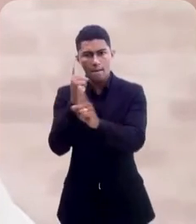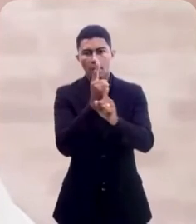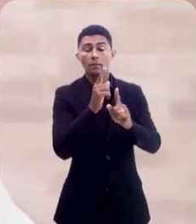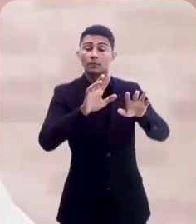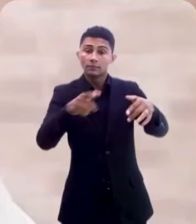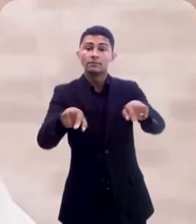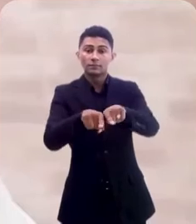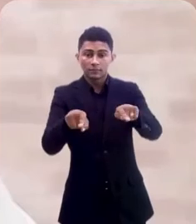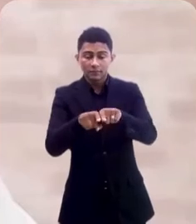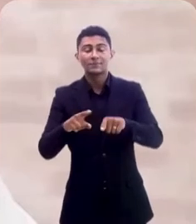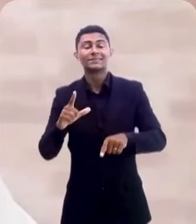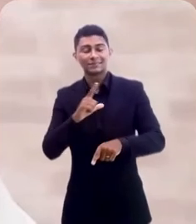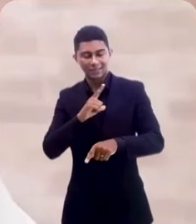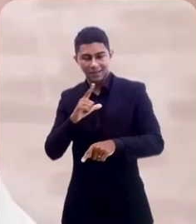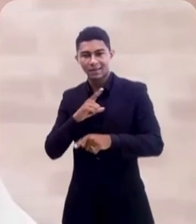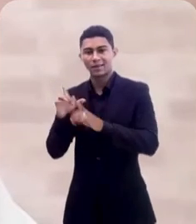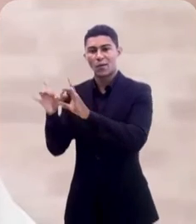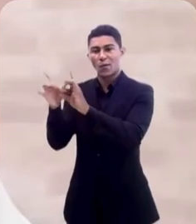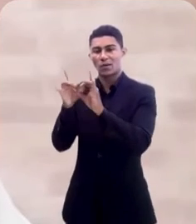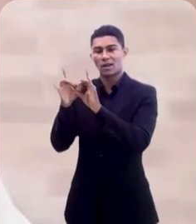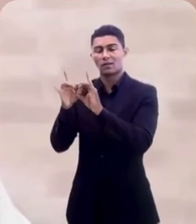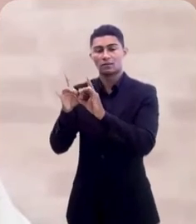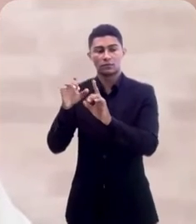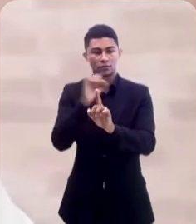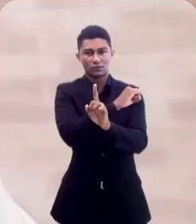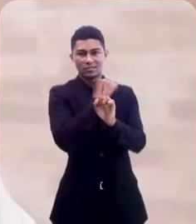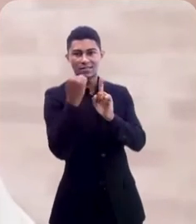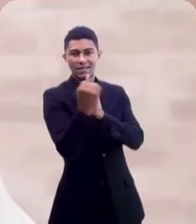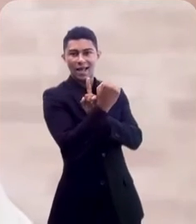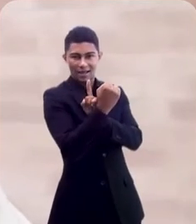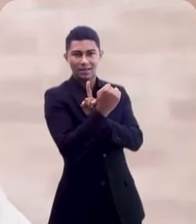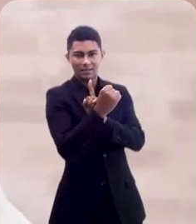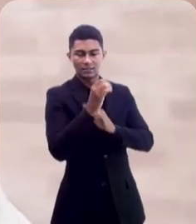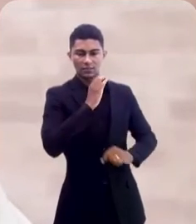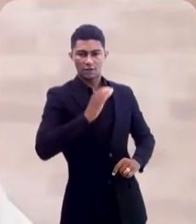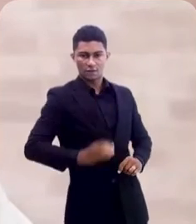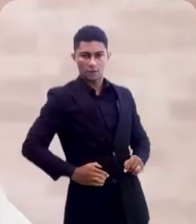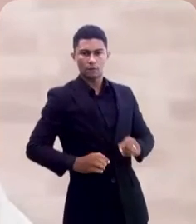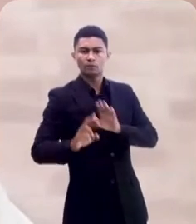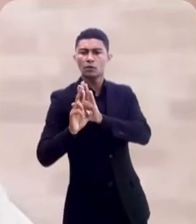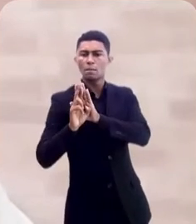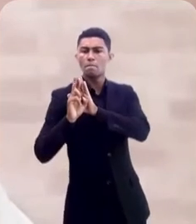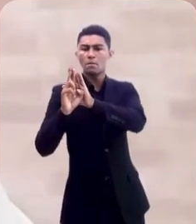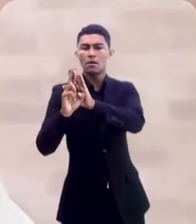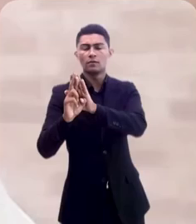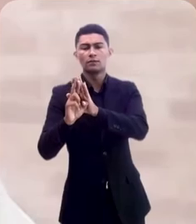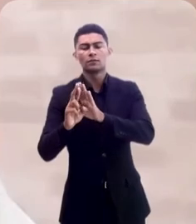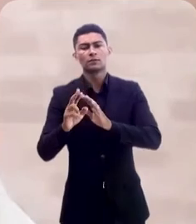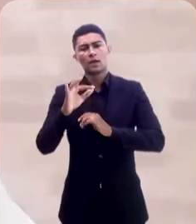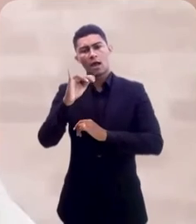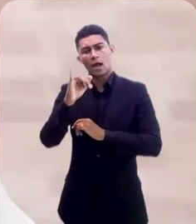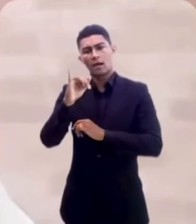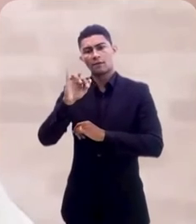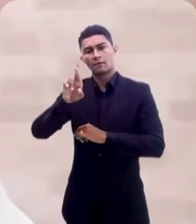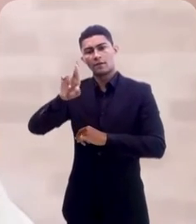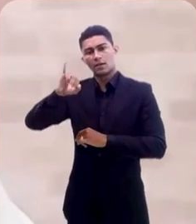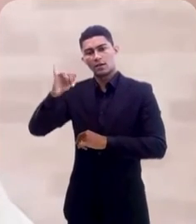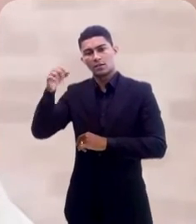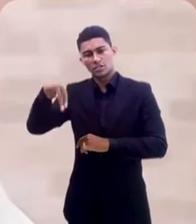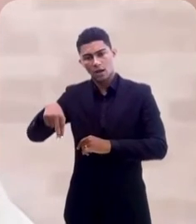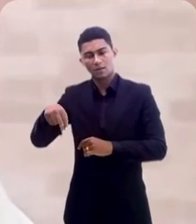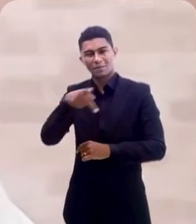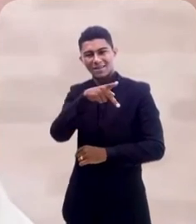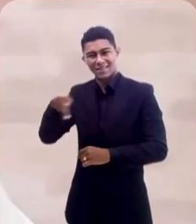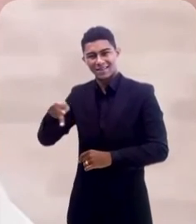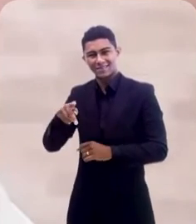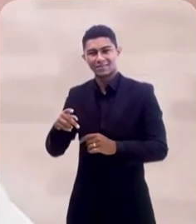das entidades que representam a sociedade civil organizada, é o caso da nossa FIRJAN, com o